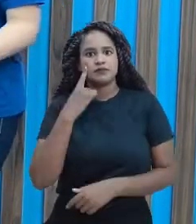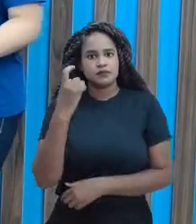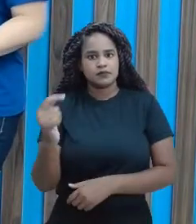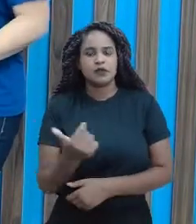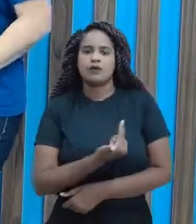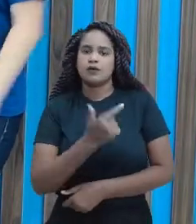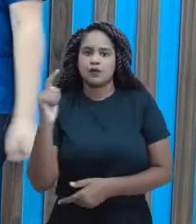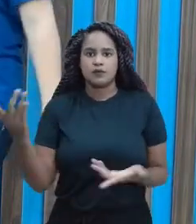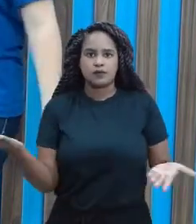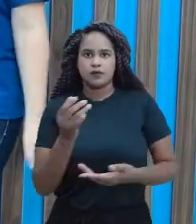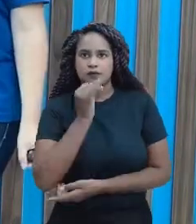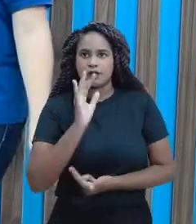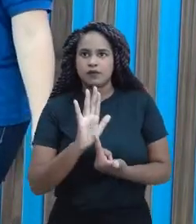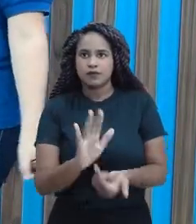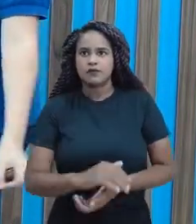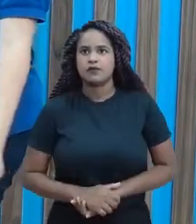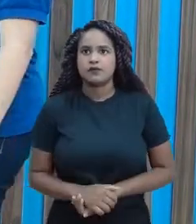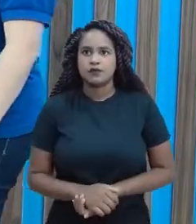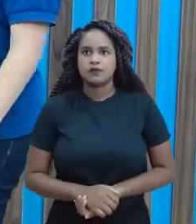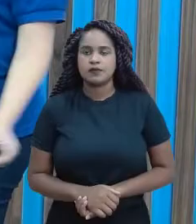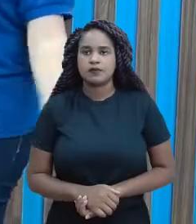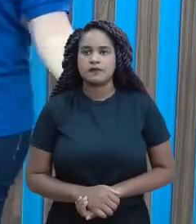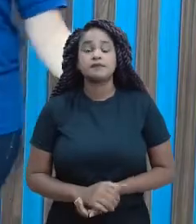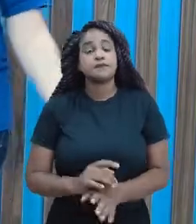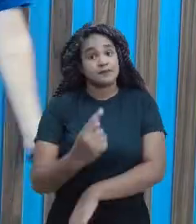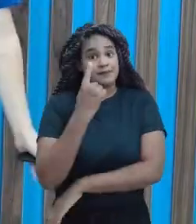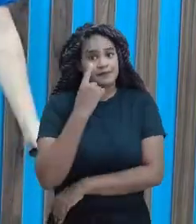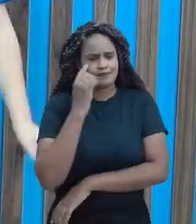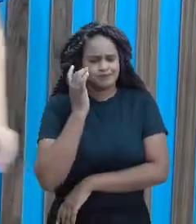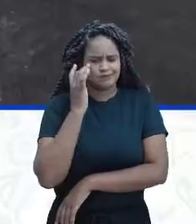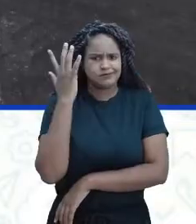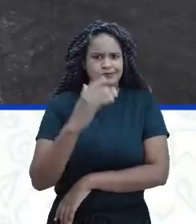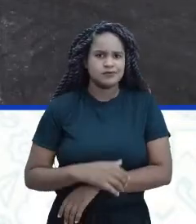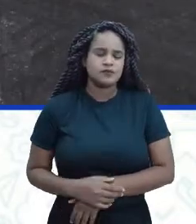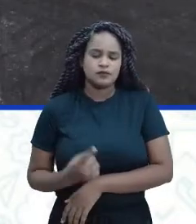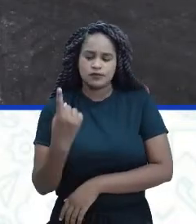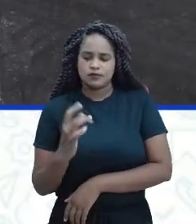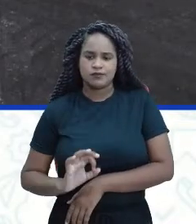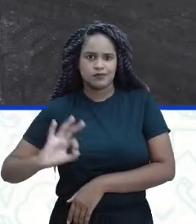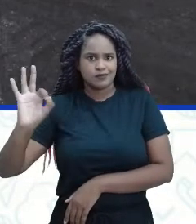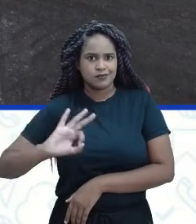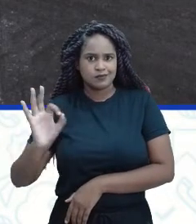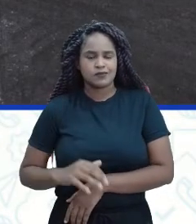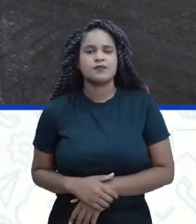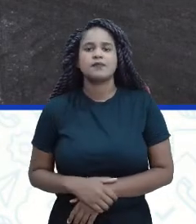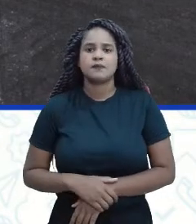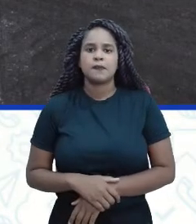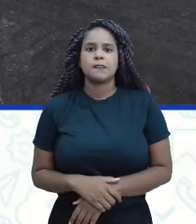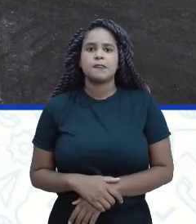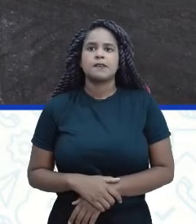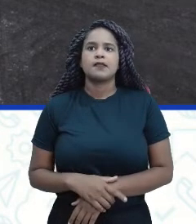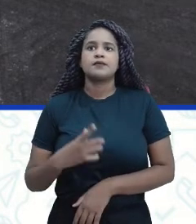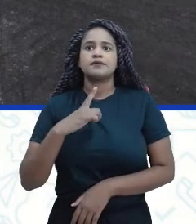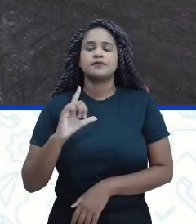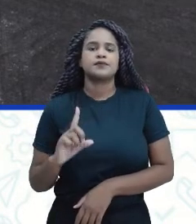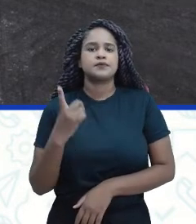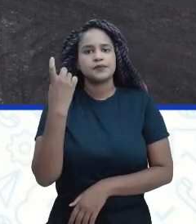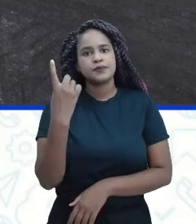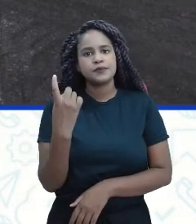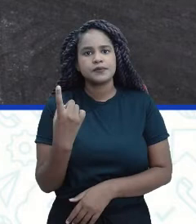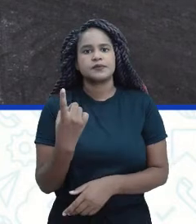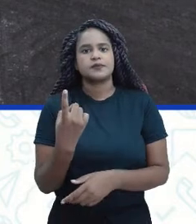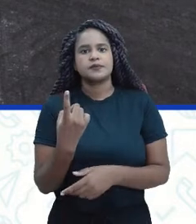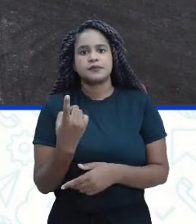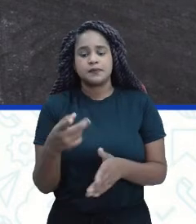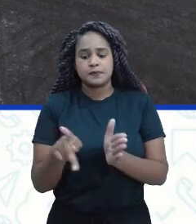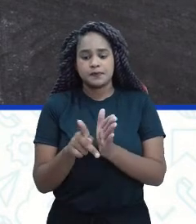ver uma outra ali. Ah, essa fácil, né? 1%, a gente vai pegar uma única parte das 100. Então,